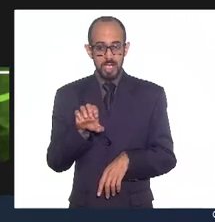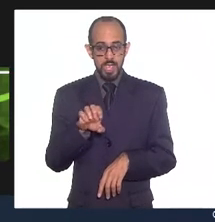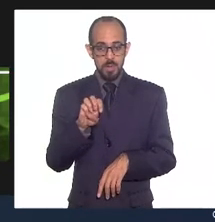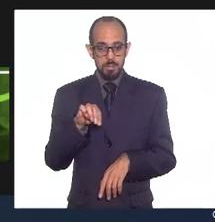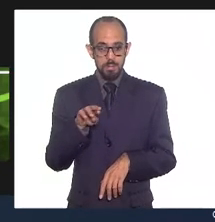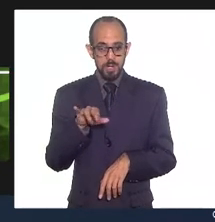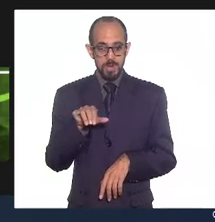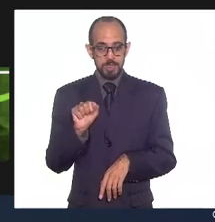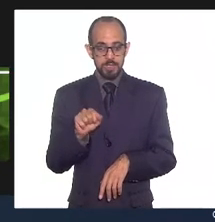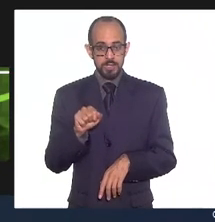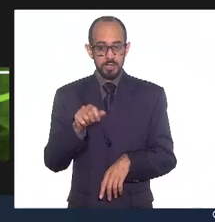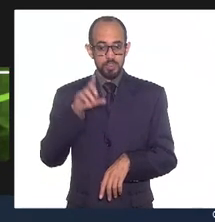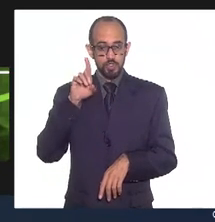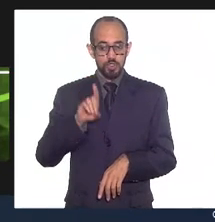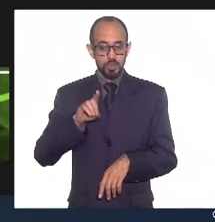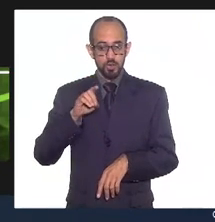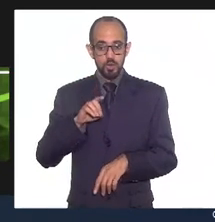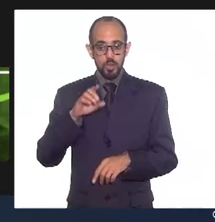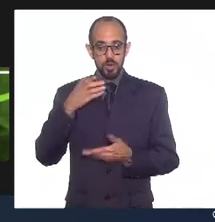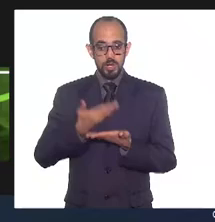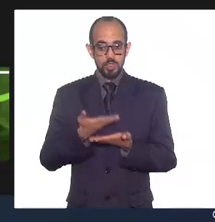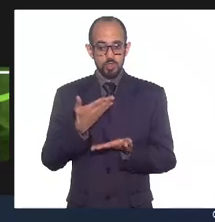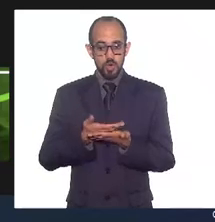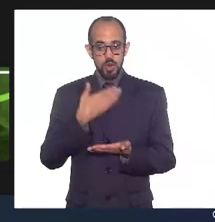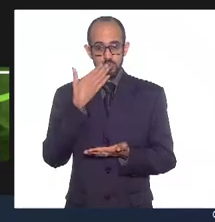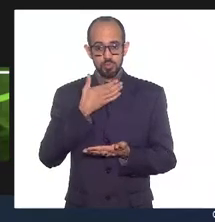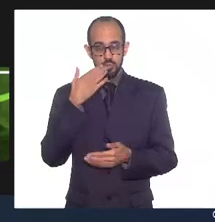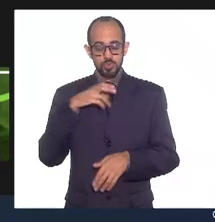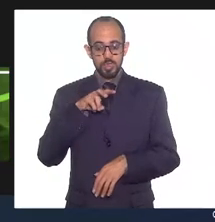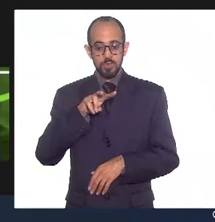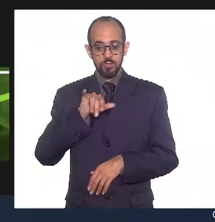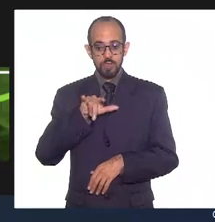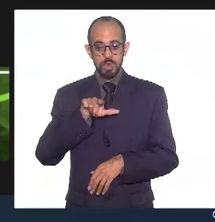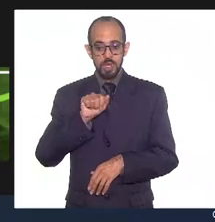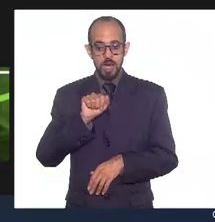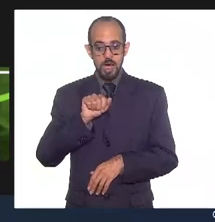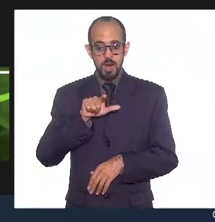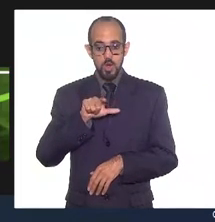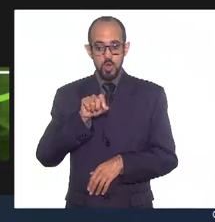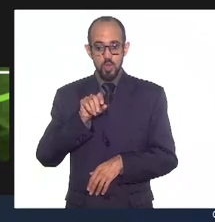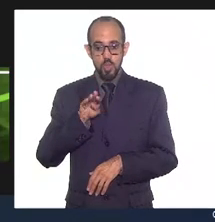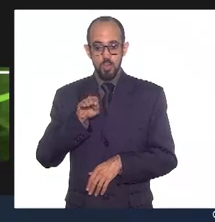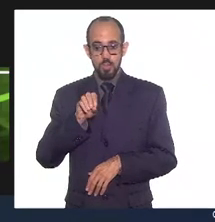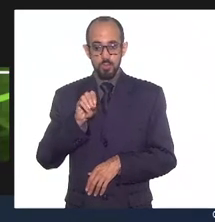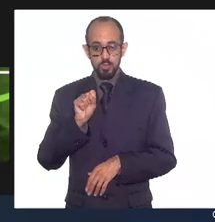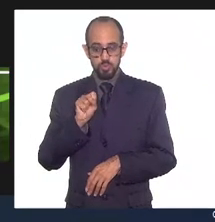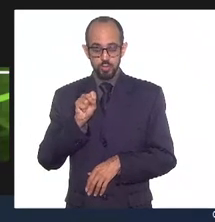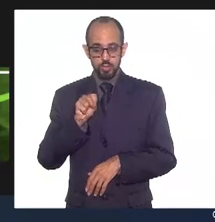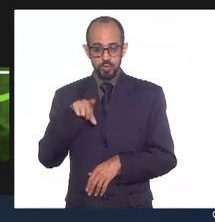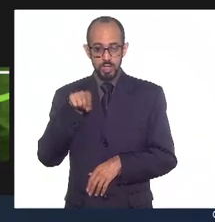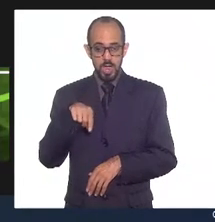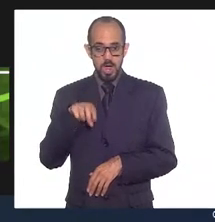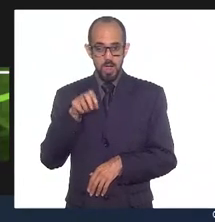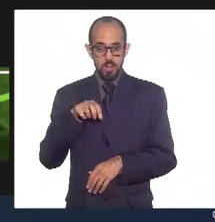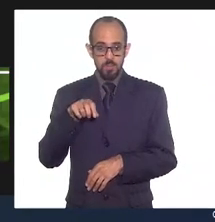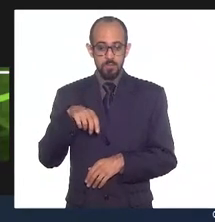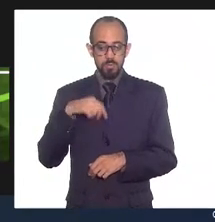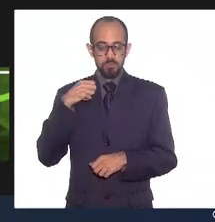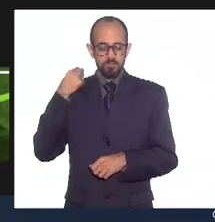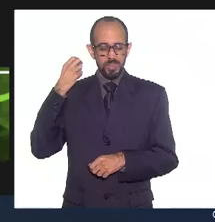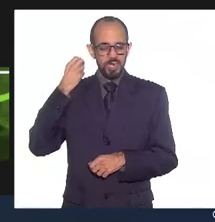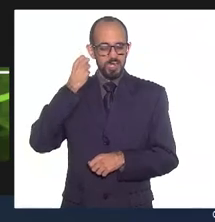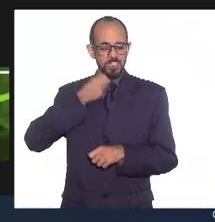Escola Estadual de Música da Vila Lobos uma tradicionalíssima escola de música do nosso estado que